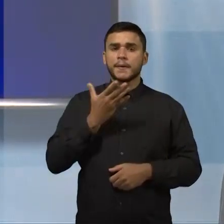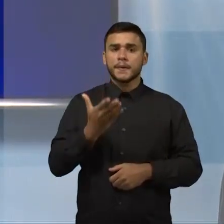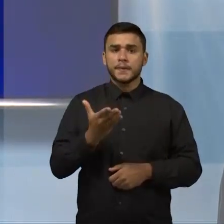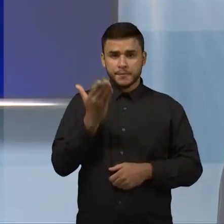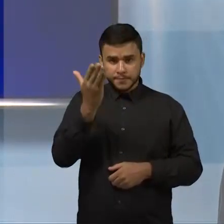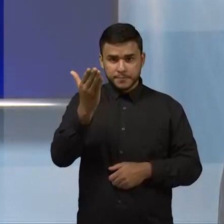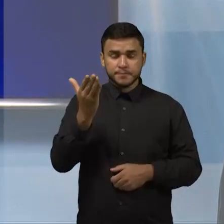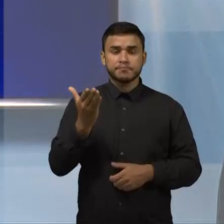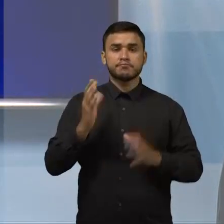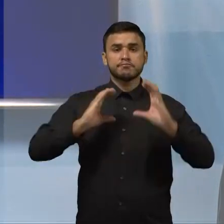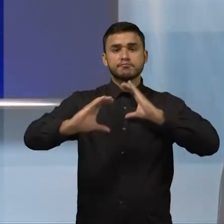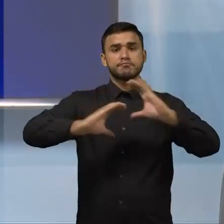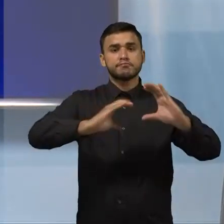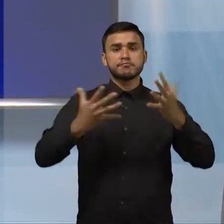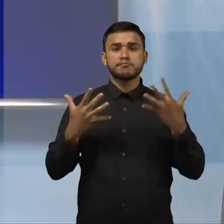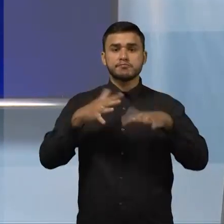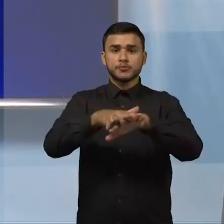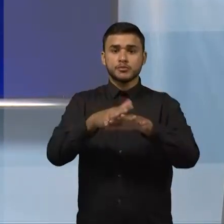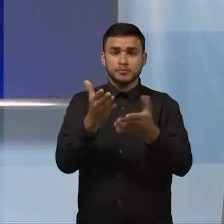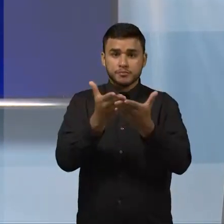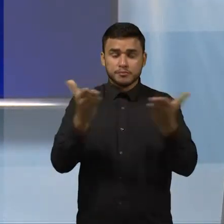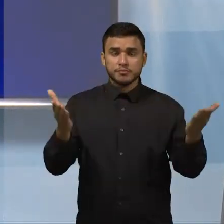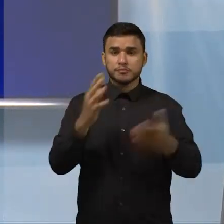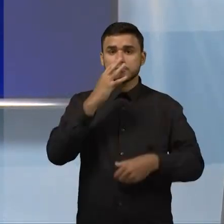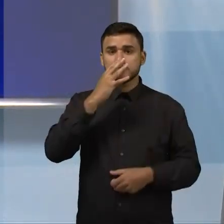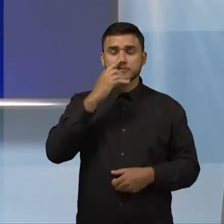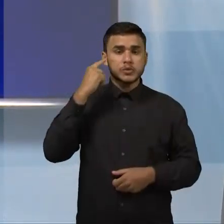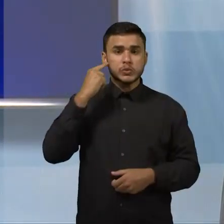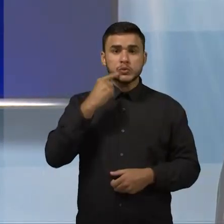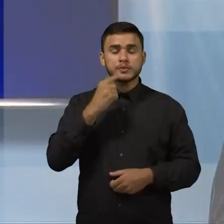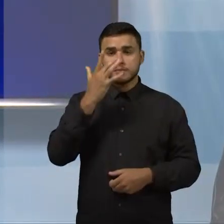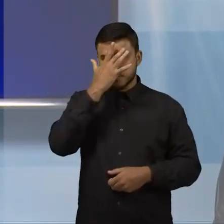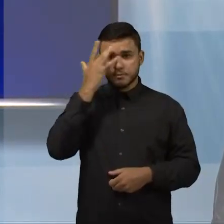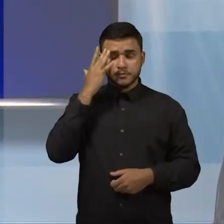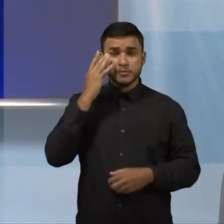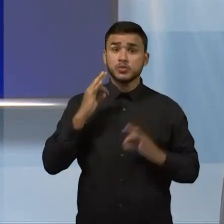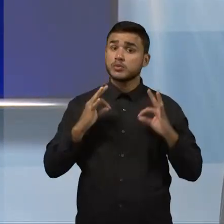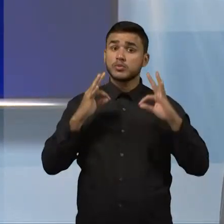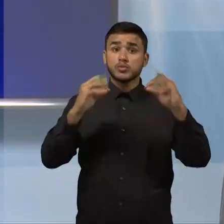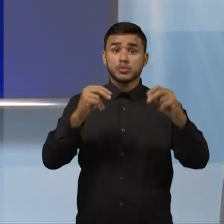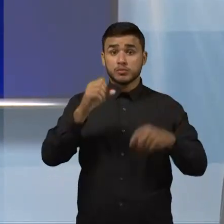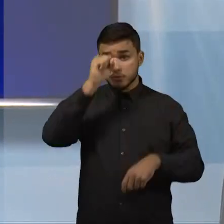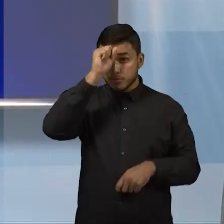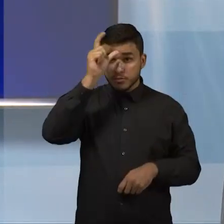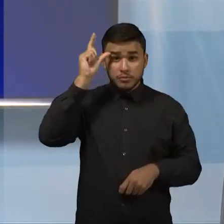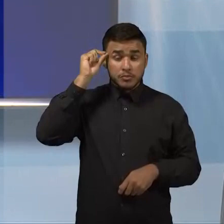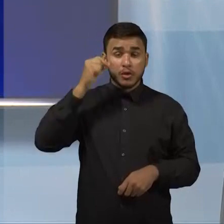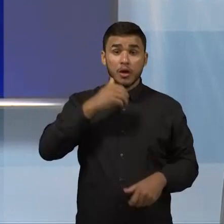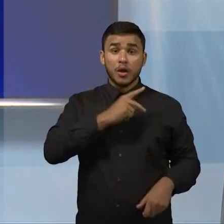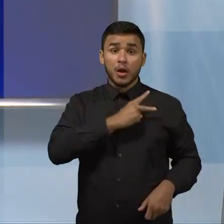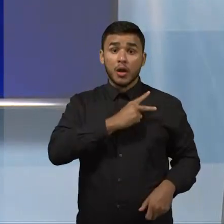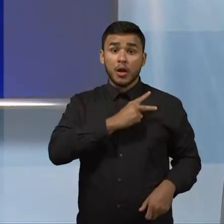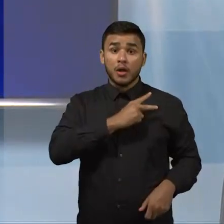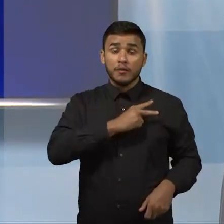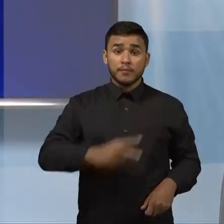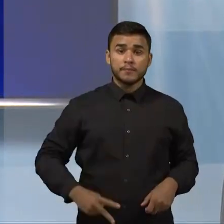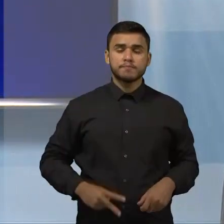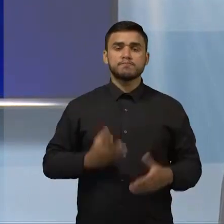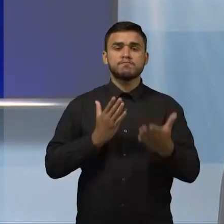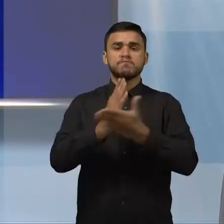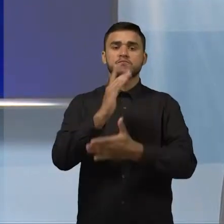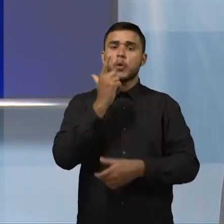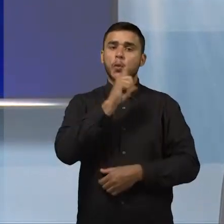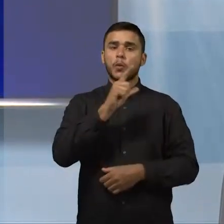pelo presidente da Câmara Municipal, o Salmito Filho, para que todos os veículos façam essa comunicação dessa forma